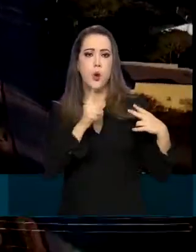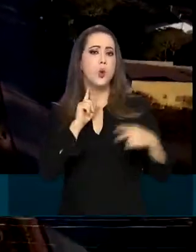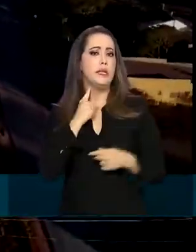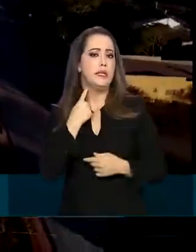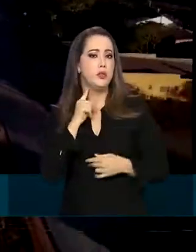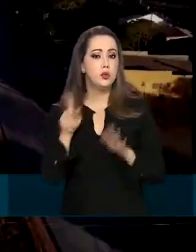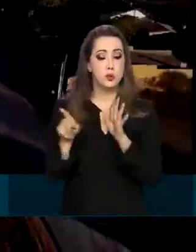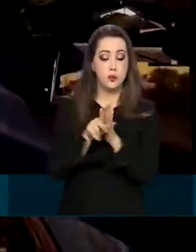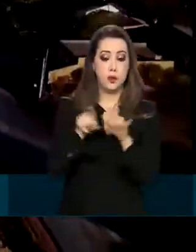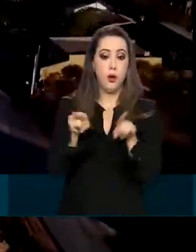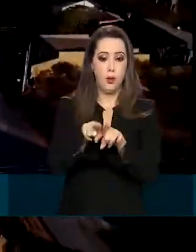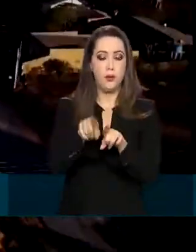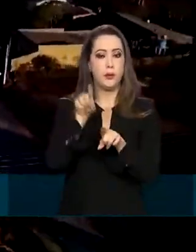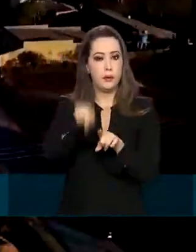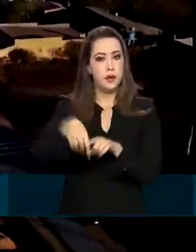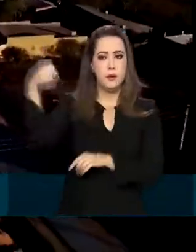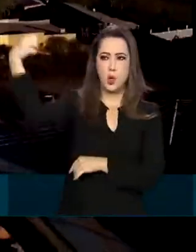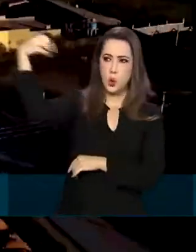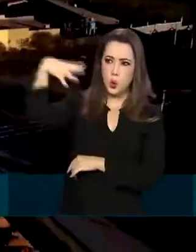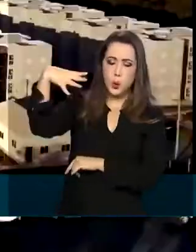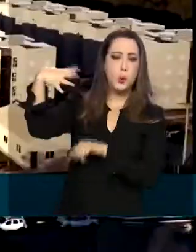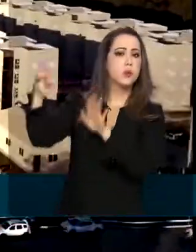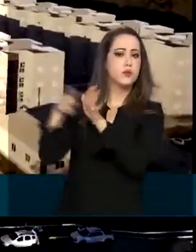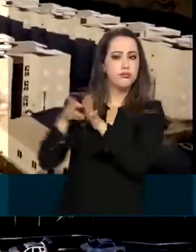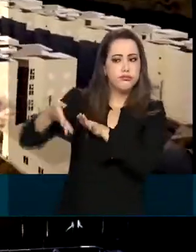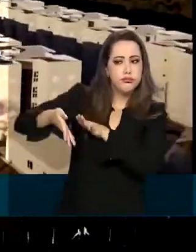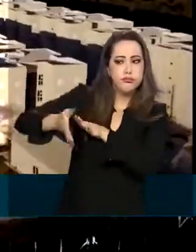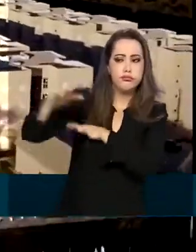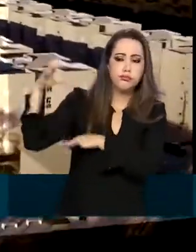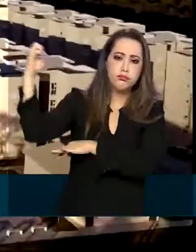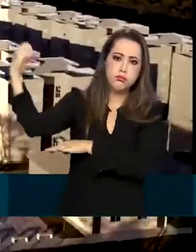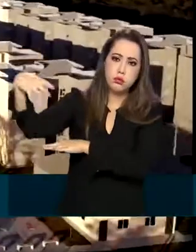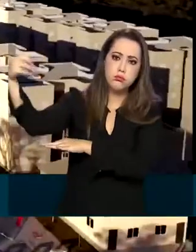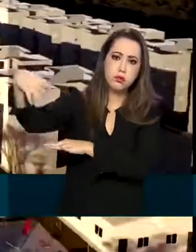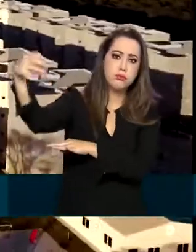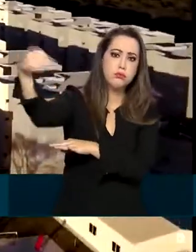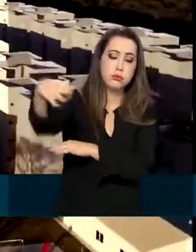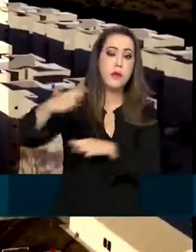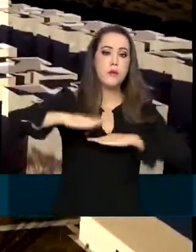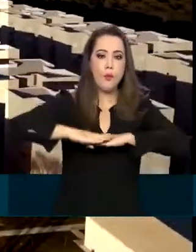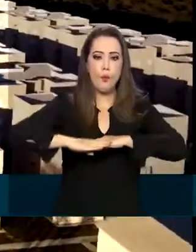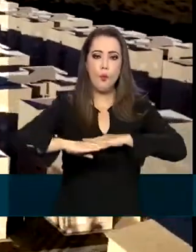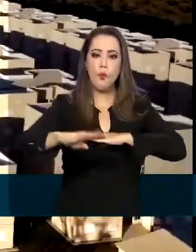e iluminação pública, pavimentação e urbanização.